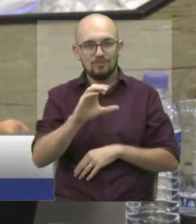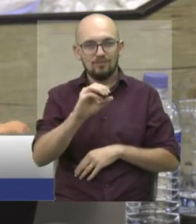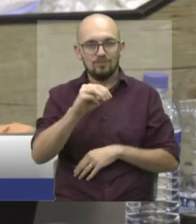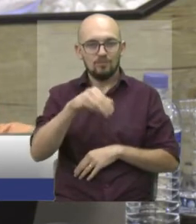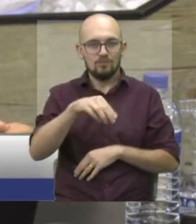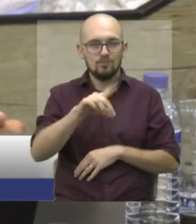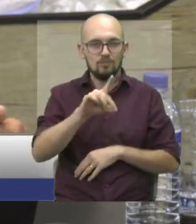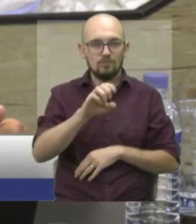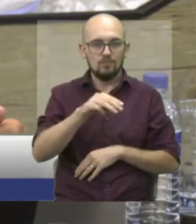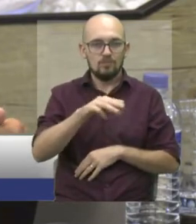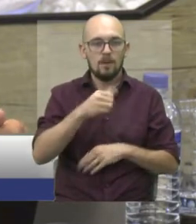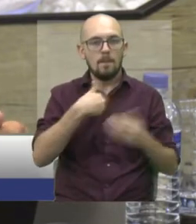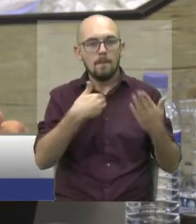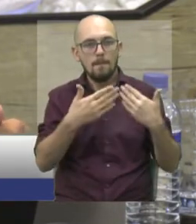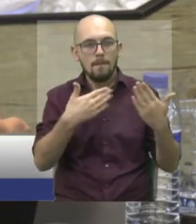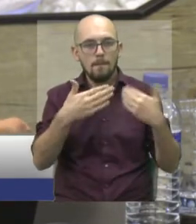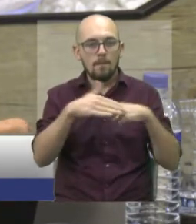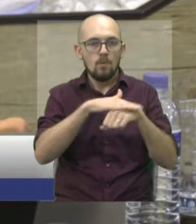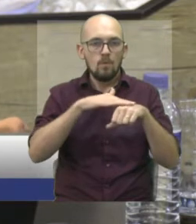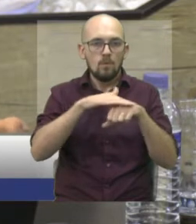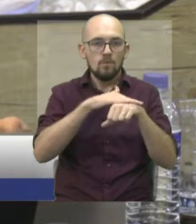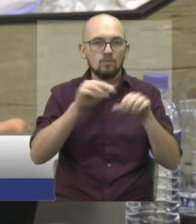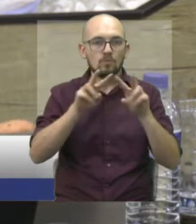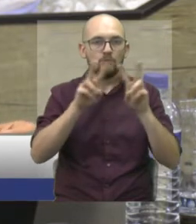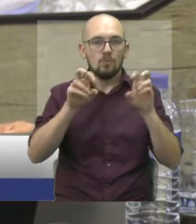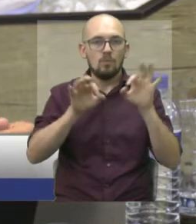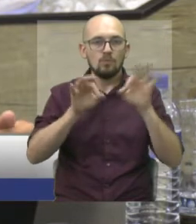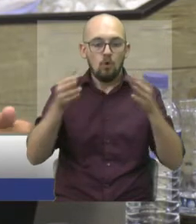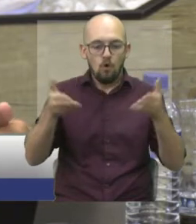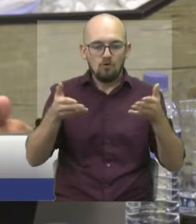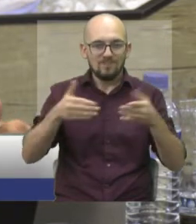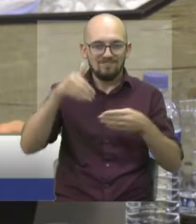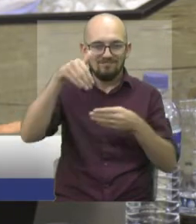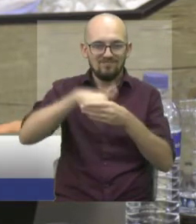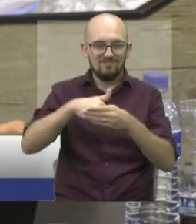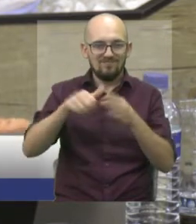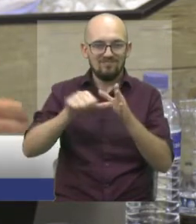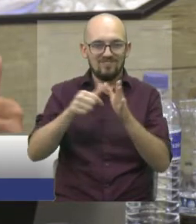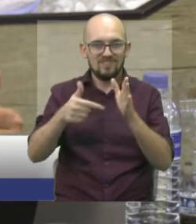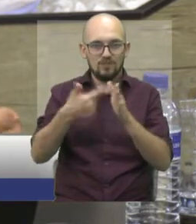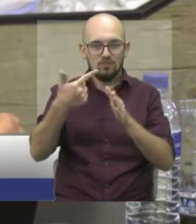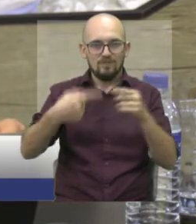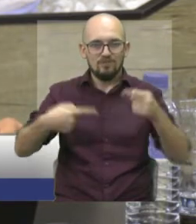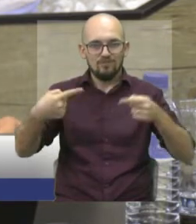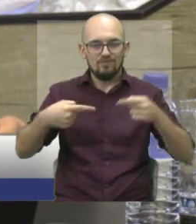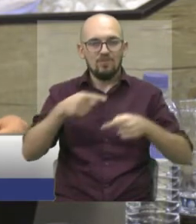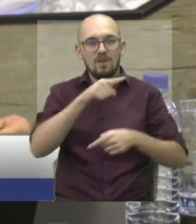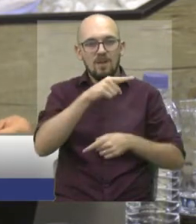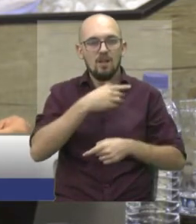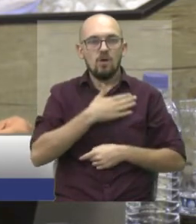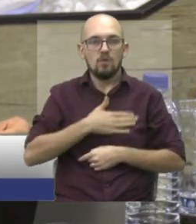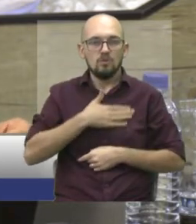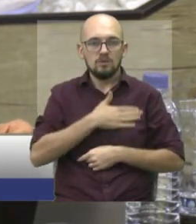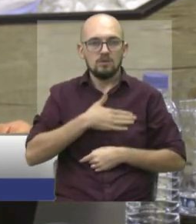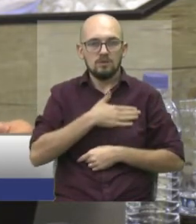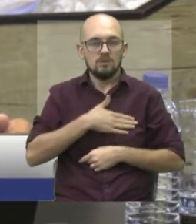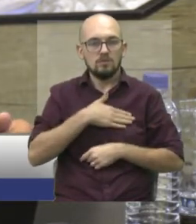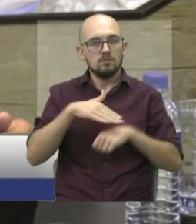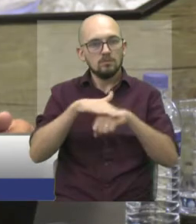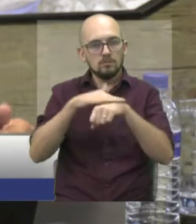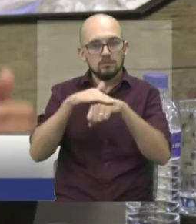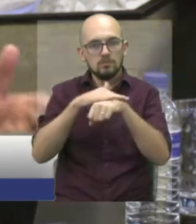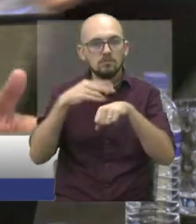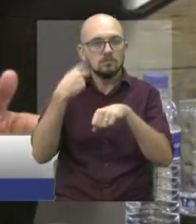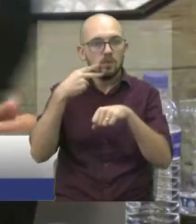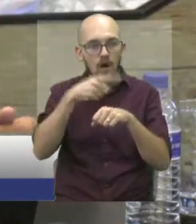de um projeto que está em discussão hoje, em votação de segunda discussão. E ela gostaria de conversar com os senhores